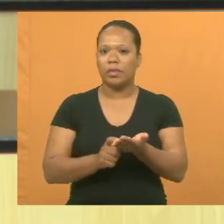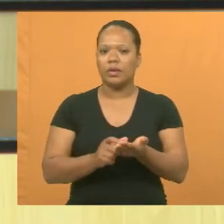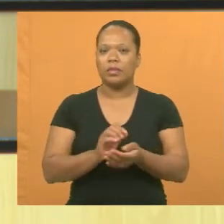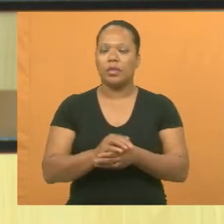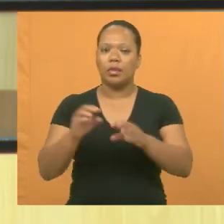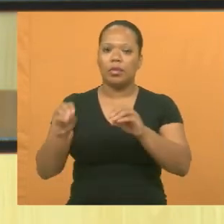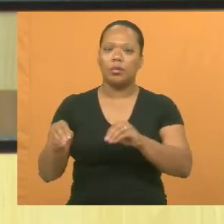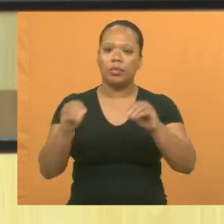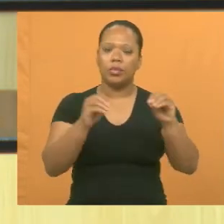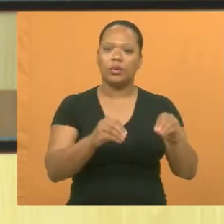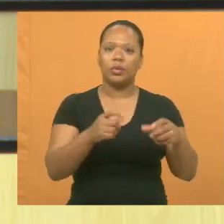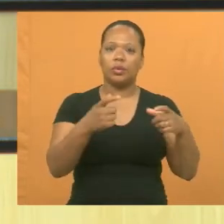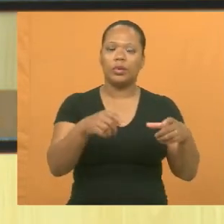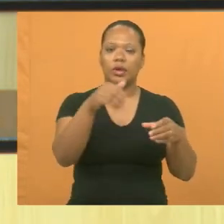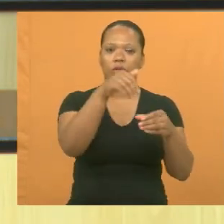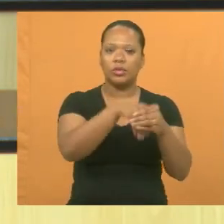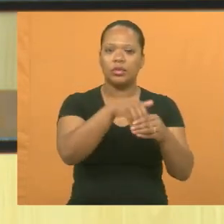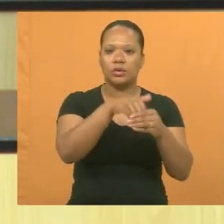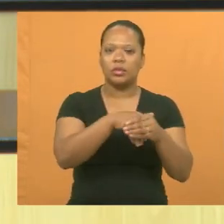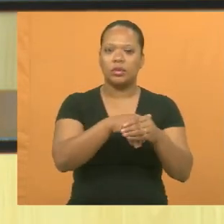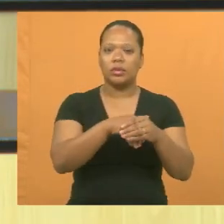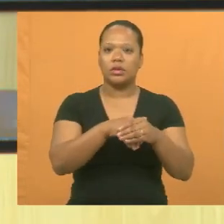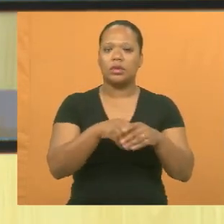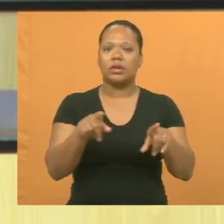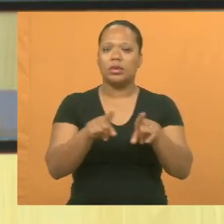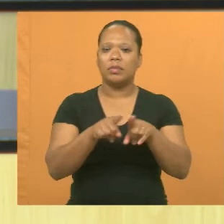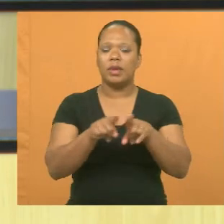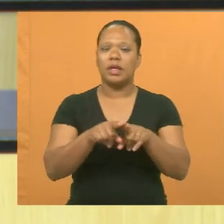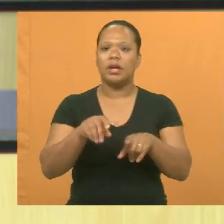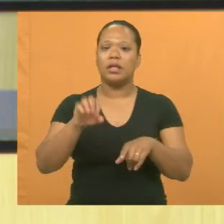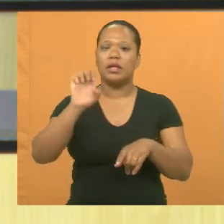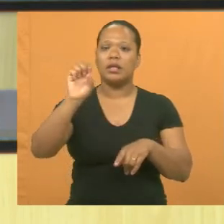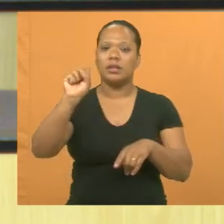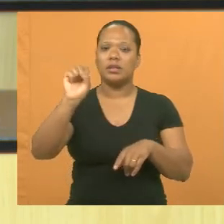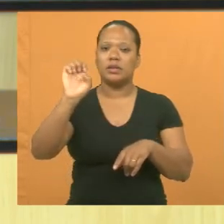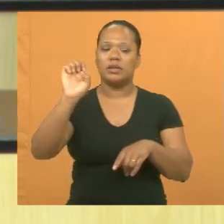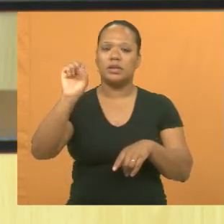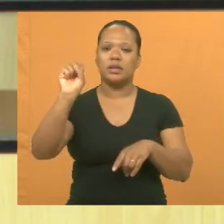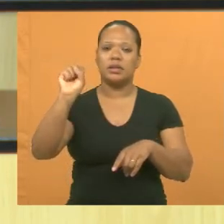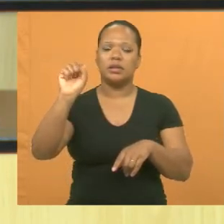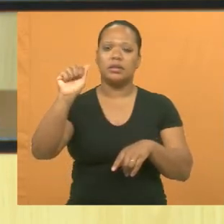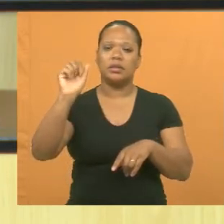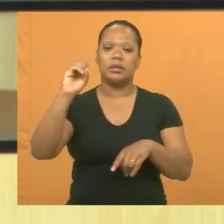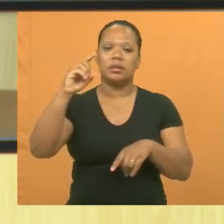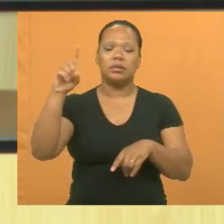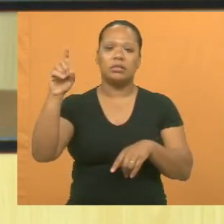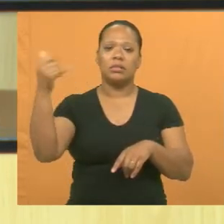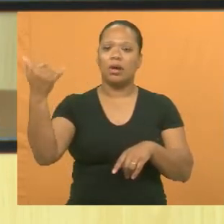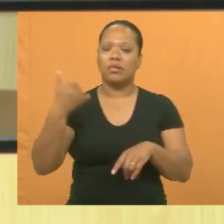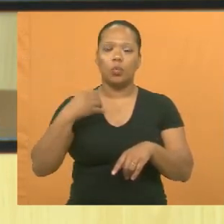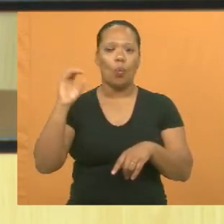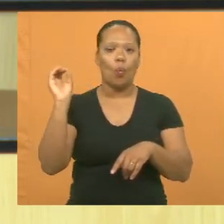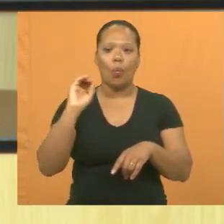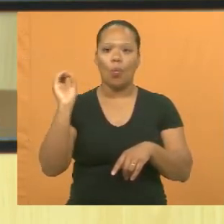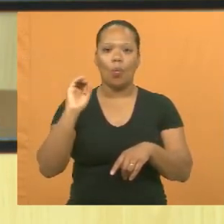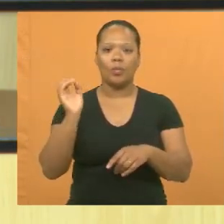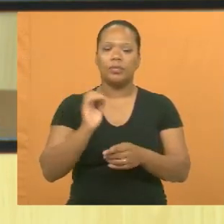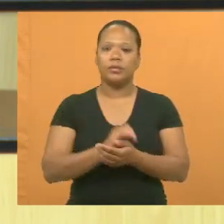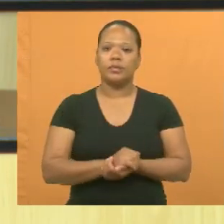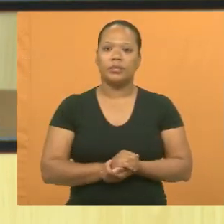seus locais de votação, bem como suas sessões eleitorais, sem que um prévio aviso lhes fosse